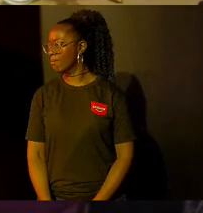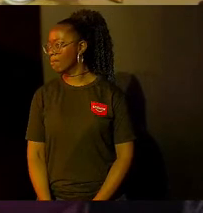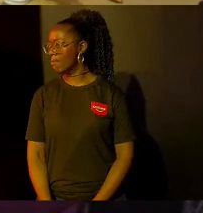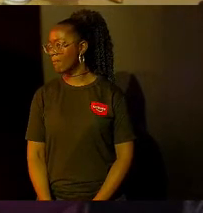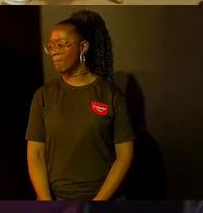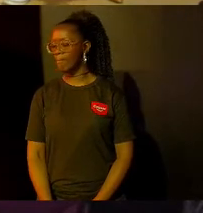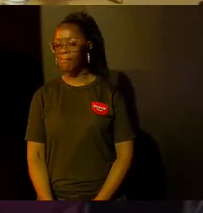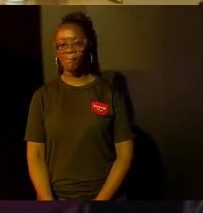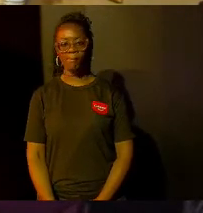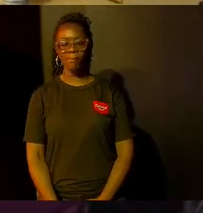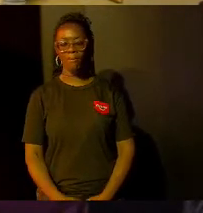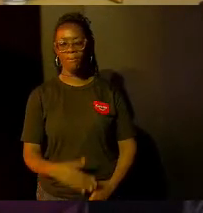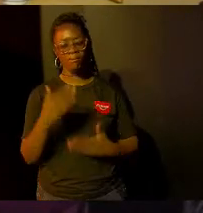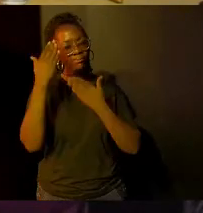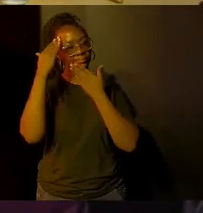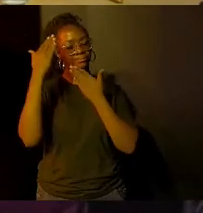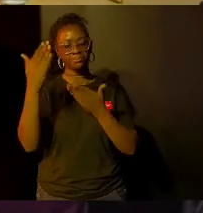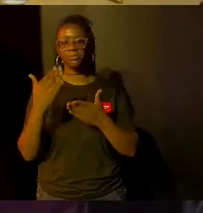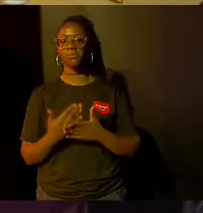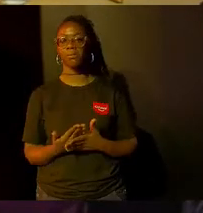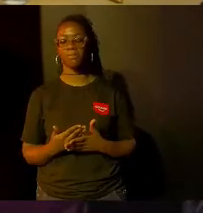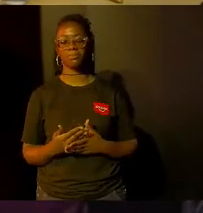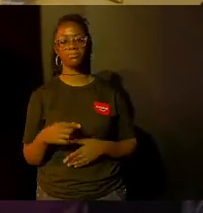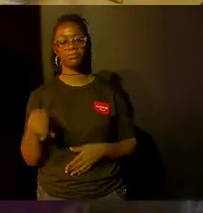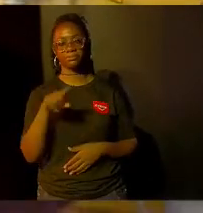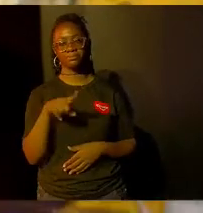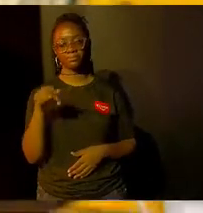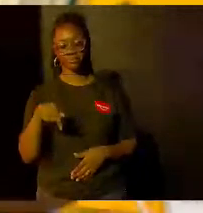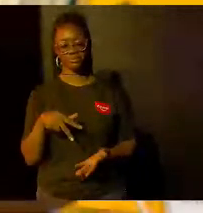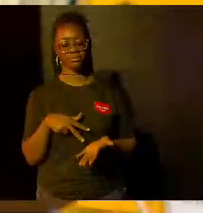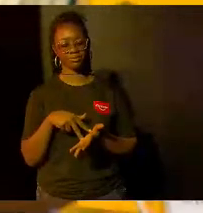obrigado por vocês estarem aqui